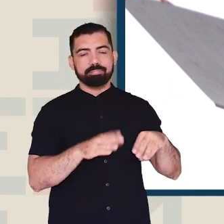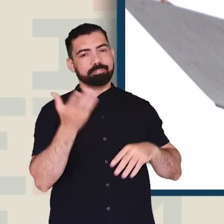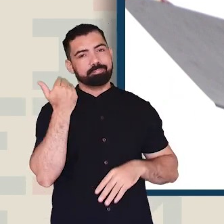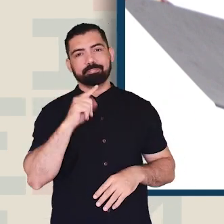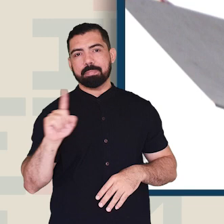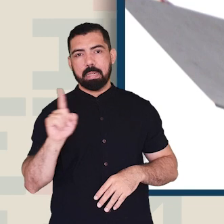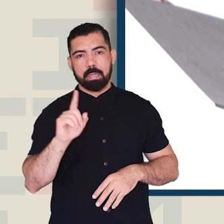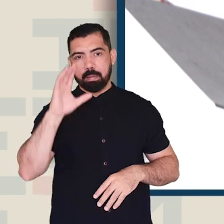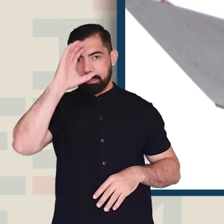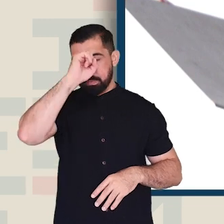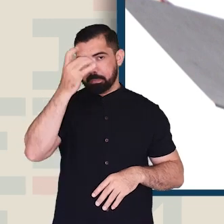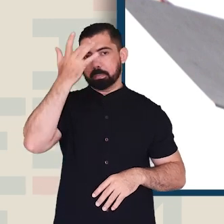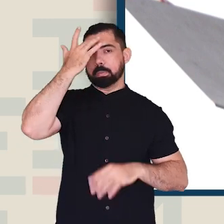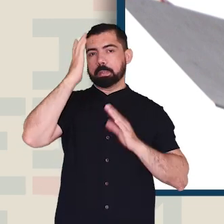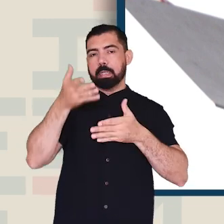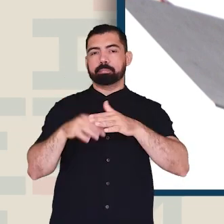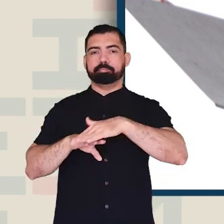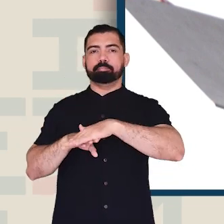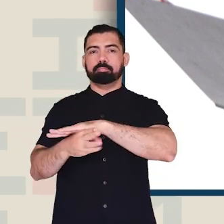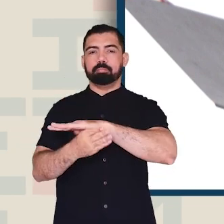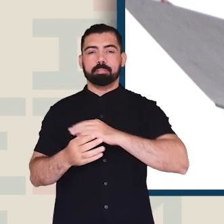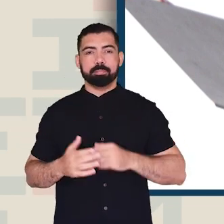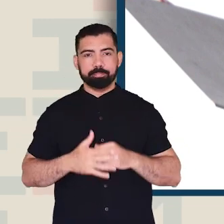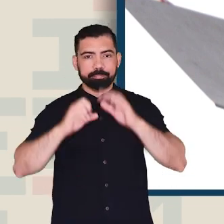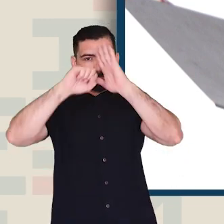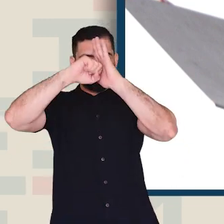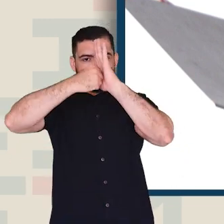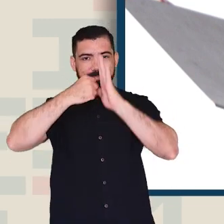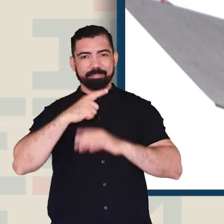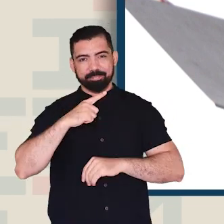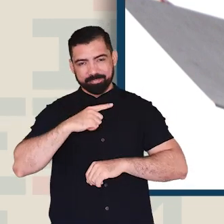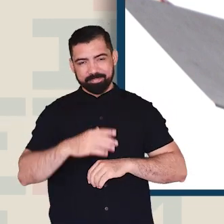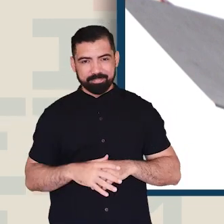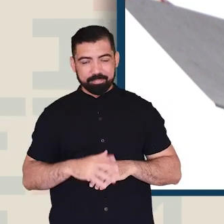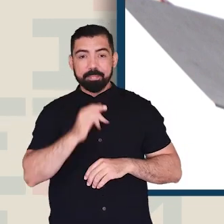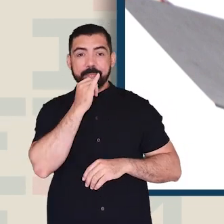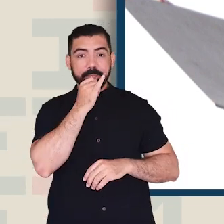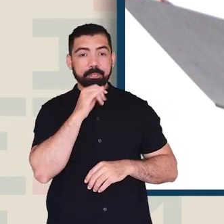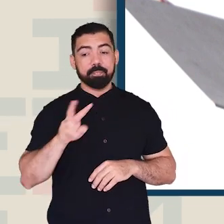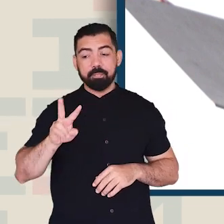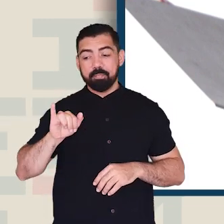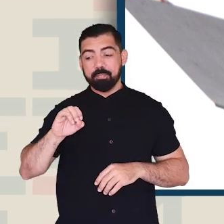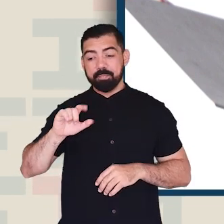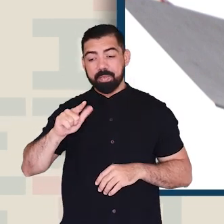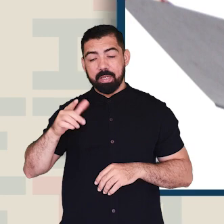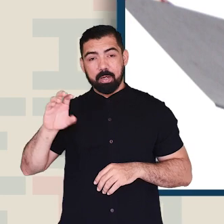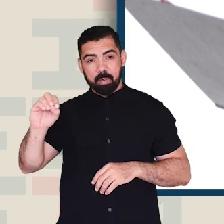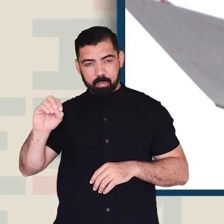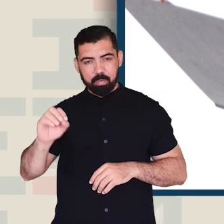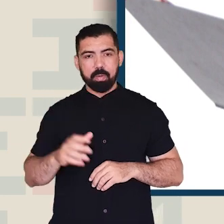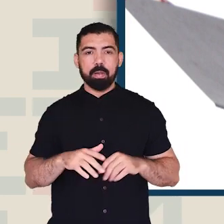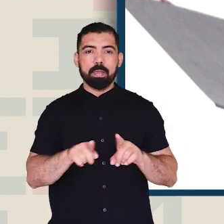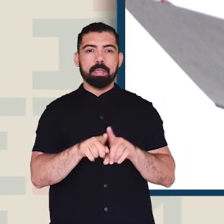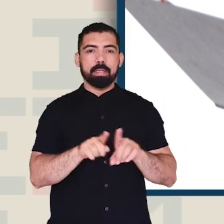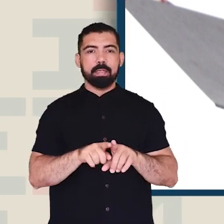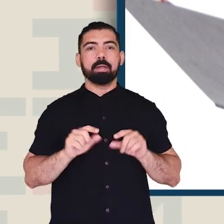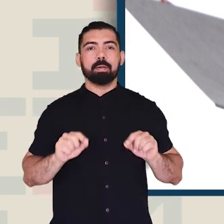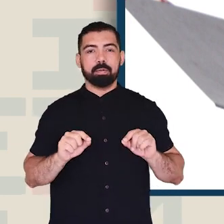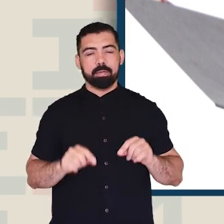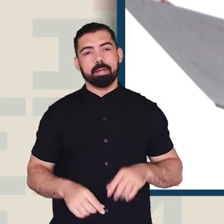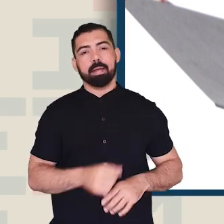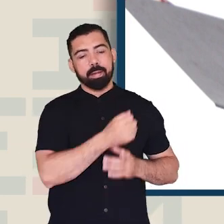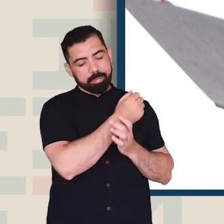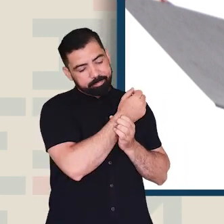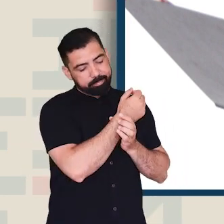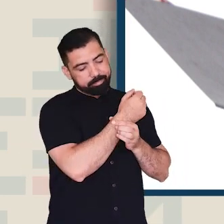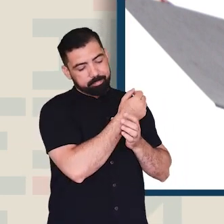aprendeu, né? Geralmente, quando a gente está estudando violão e guitarra, as primeiras músicas a gente usa muito as cordas soltas, tudo em Mi, Lá,